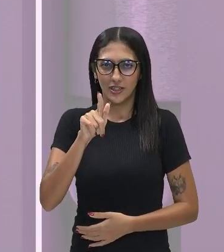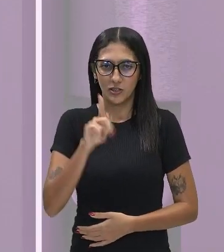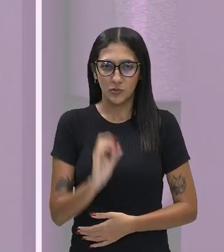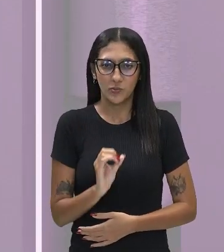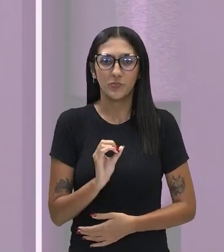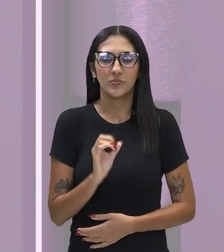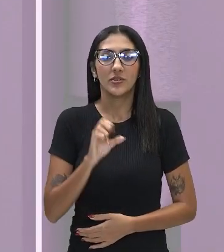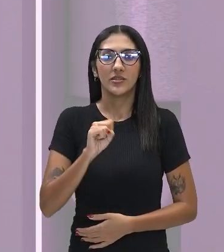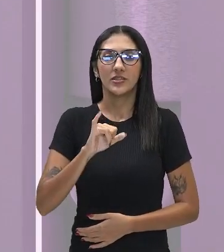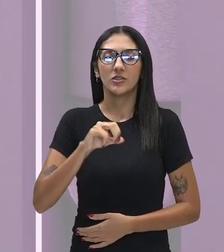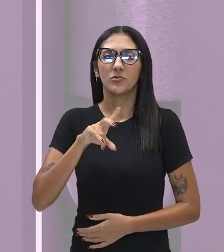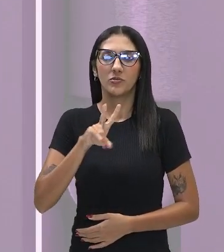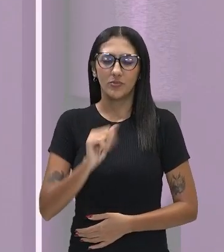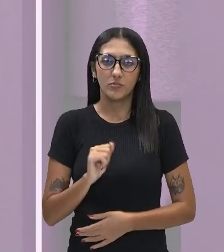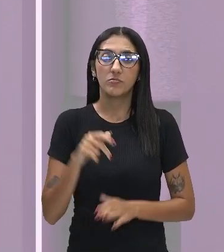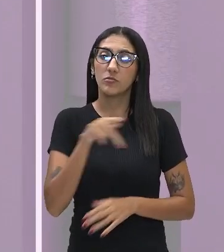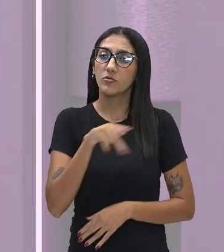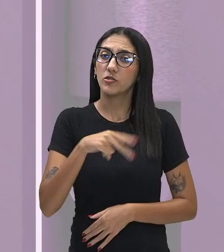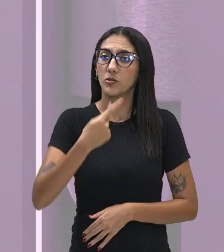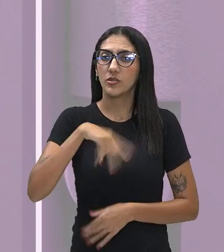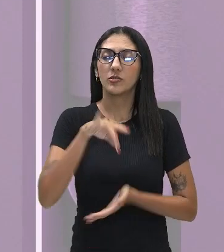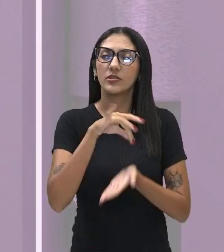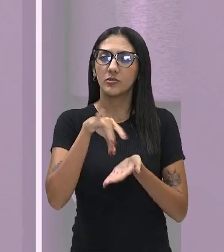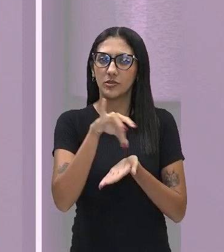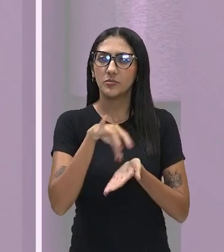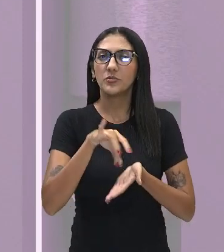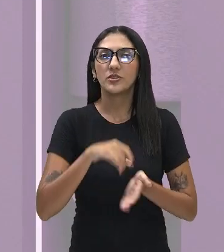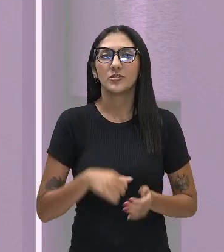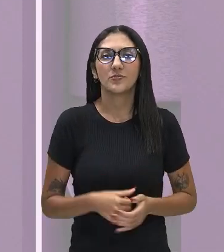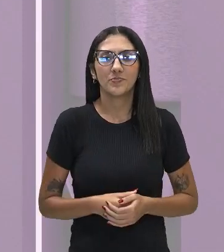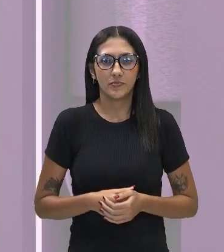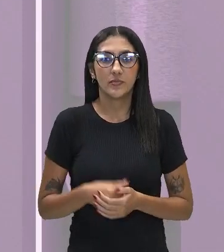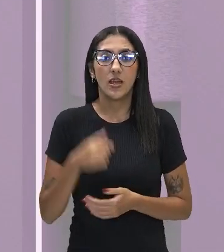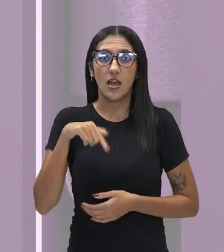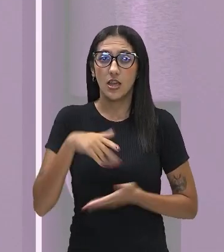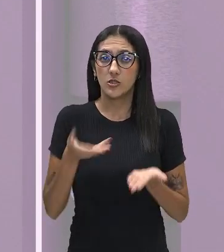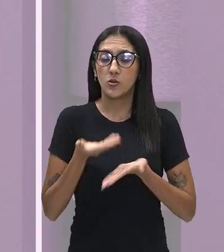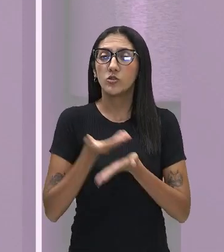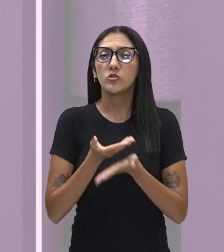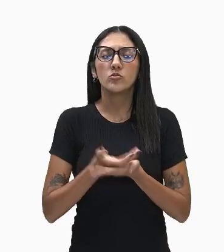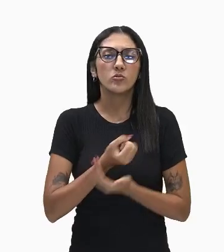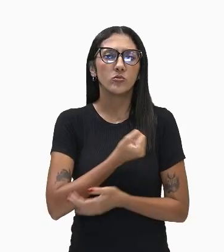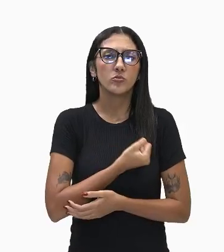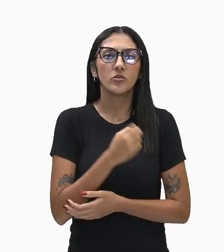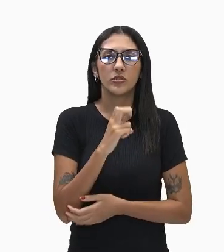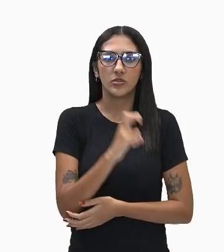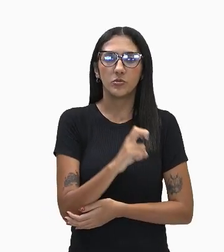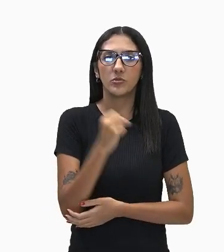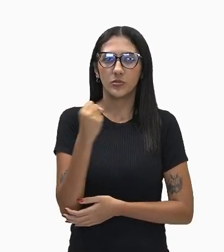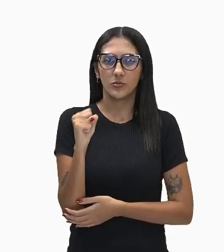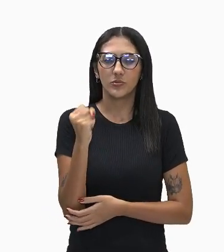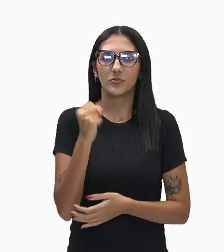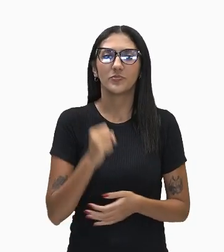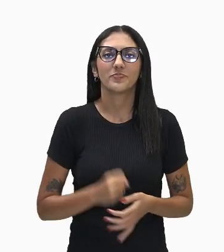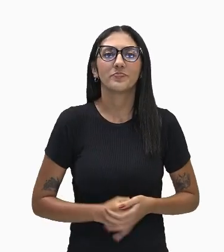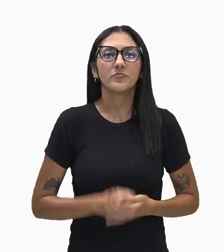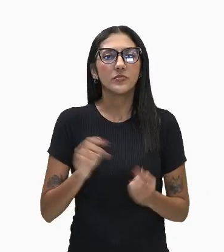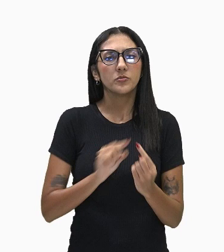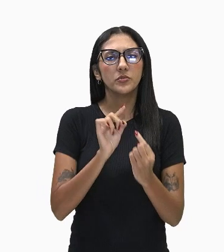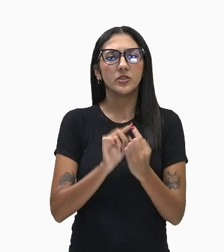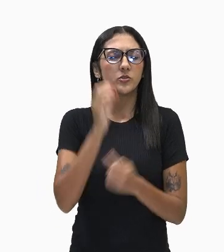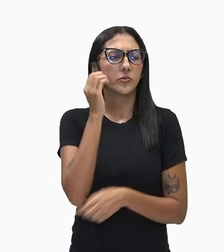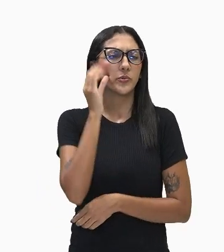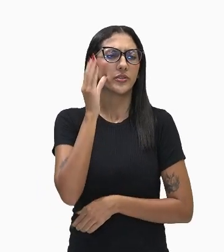professor de matemática aqui do Centro de Mídias, e esta será a nossa aula de número 58, que tem como objeto